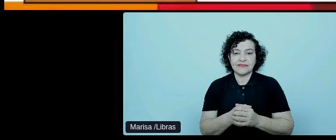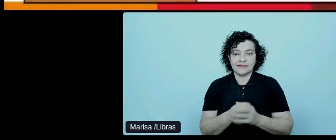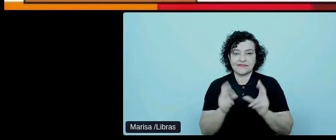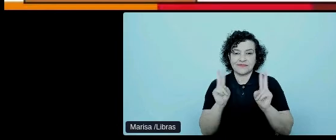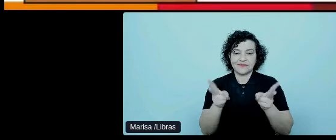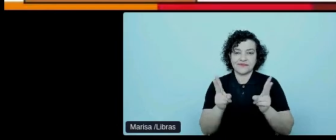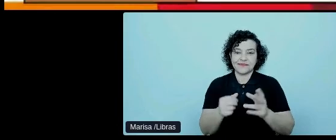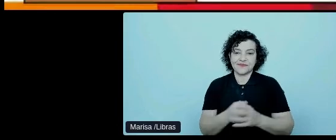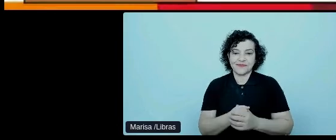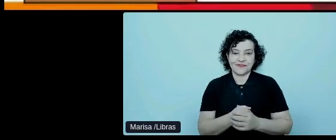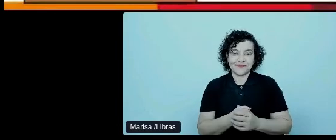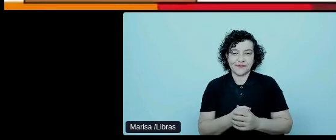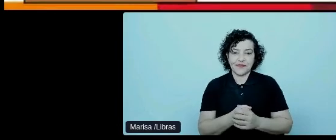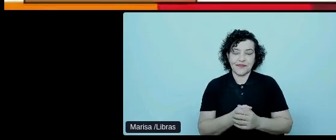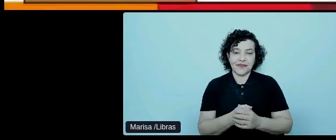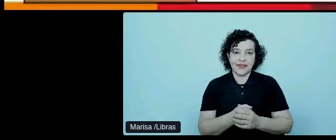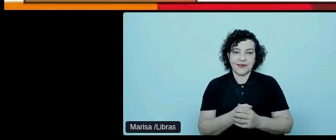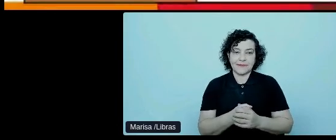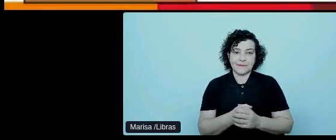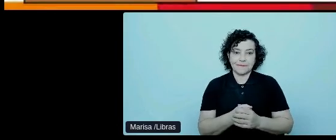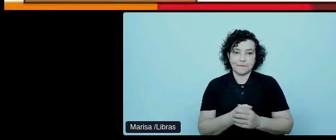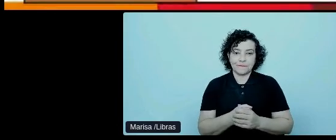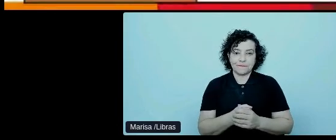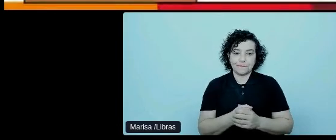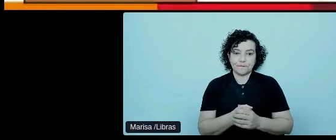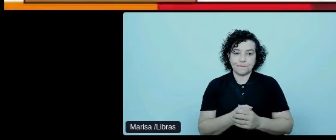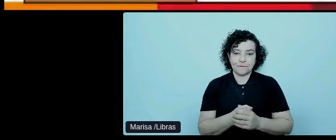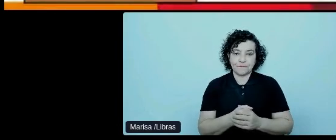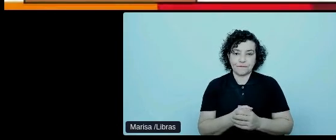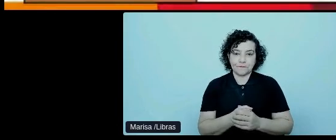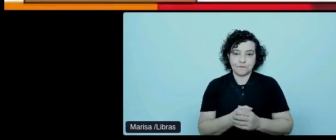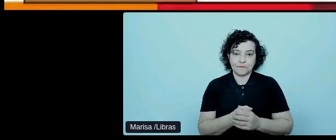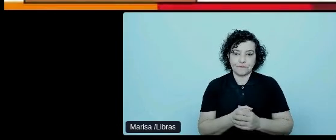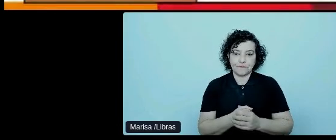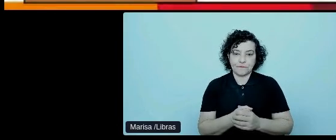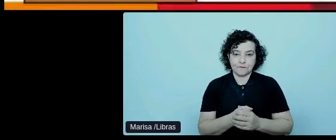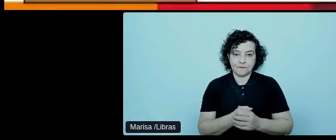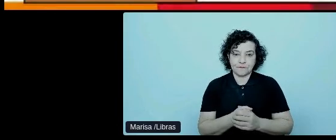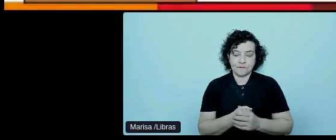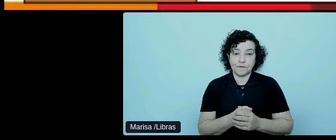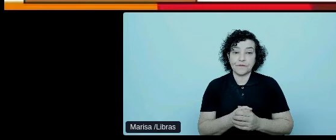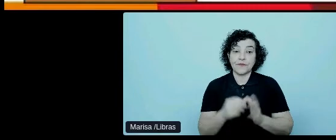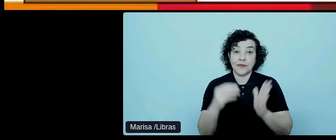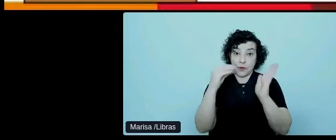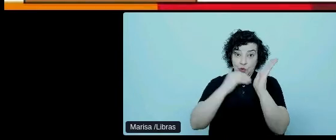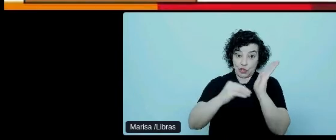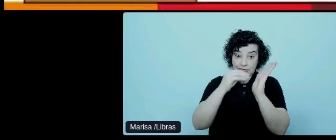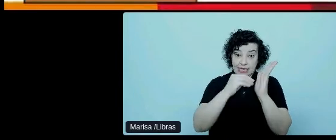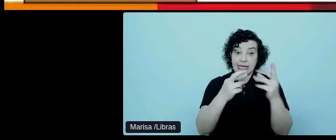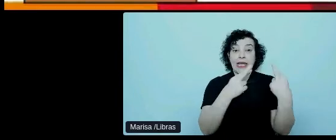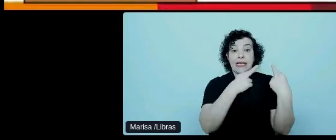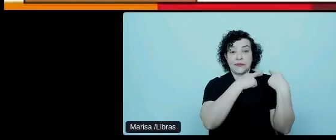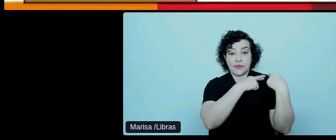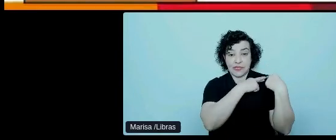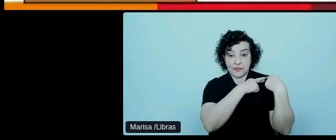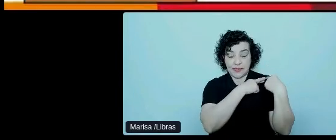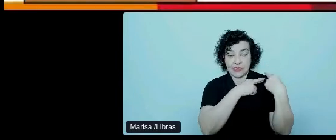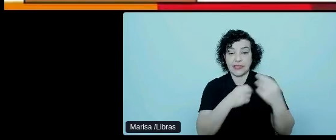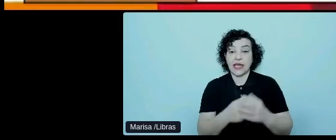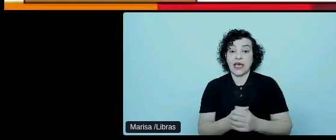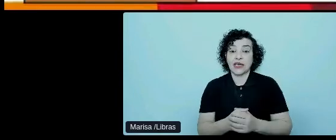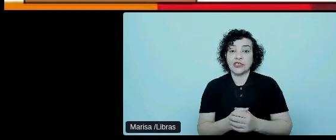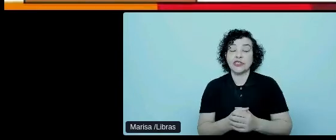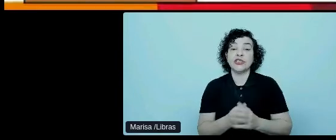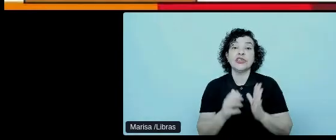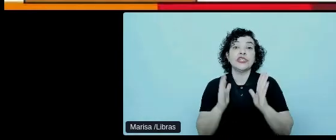baile. Então, qual que é... Tô no design, né? A responsabilidade, ela me